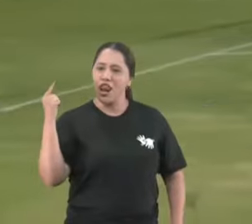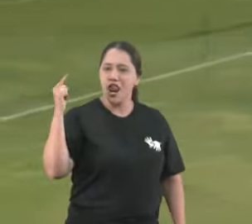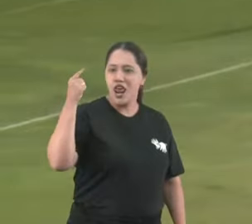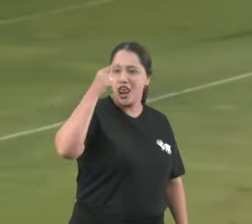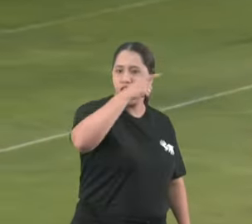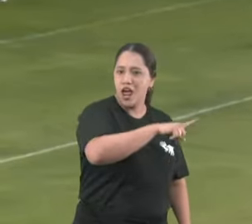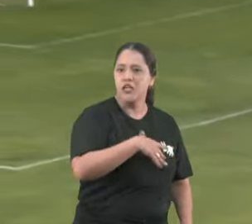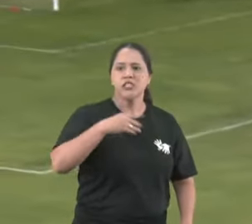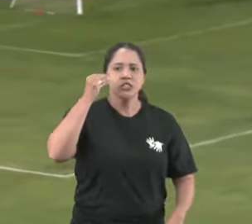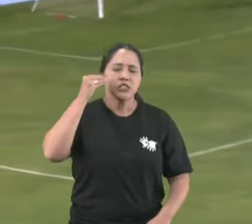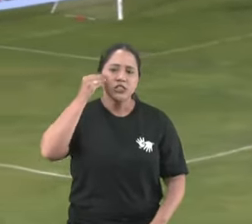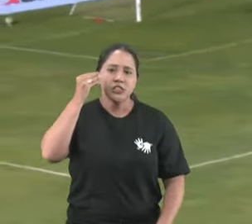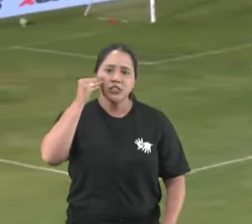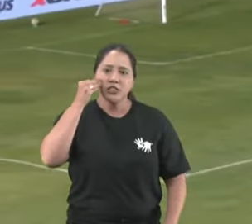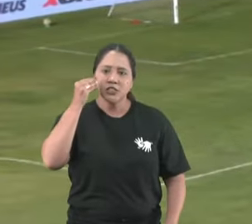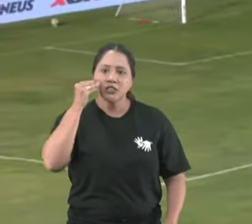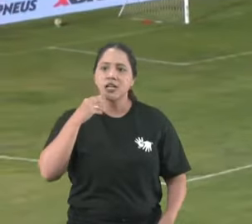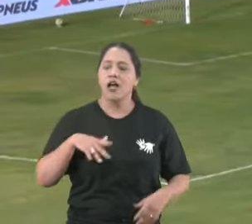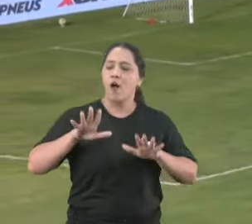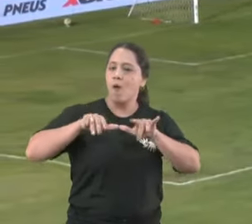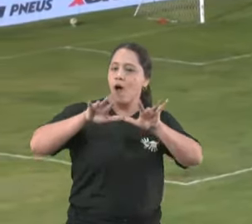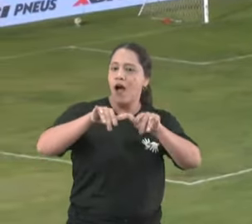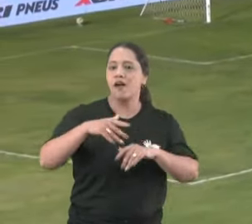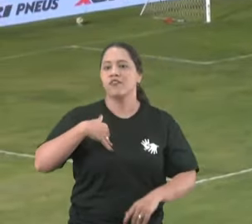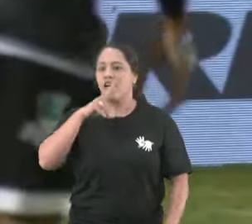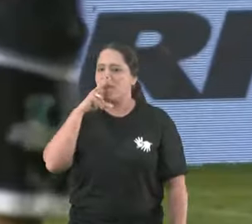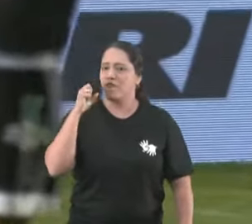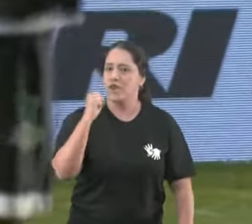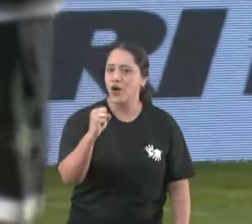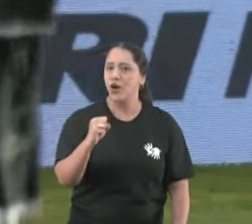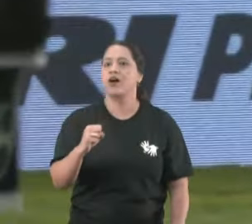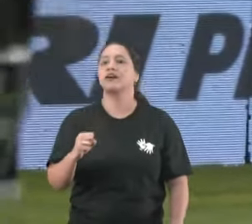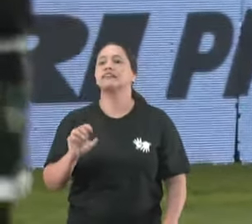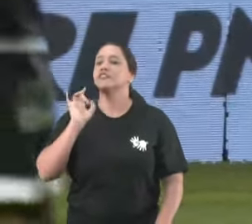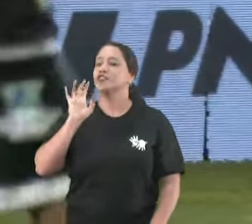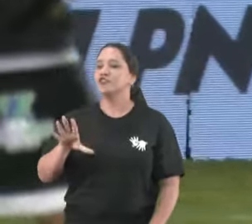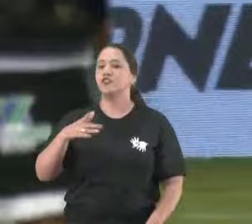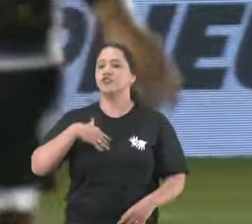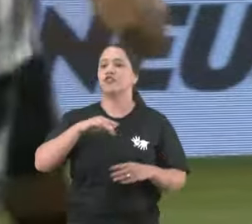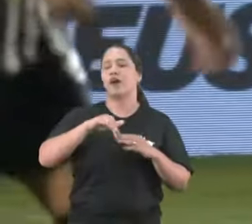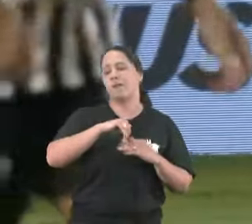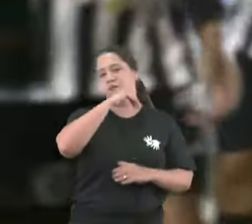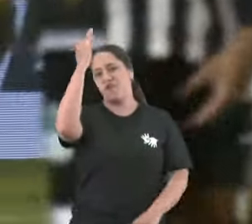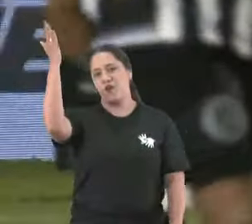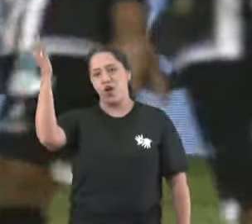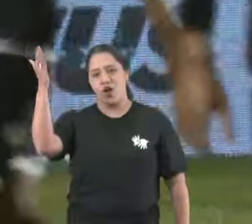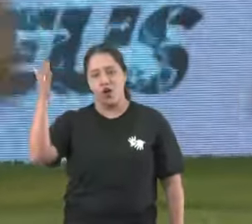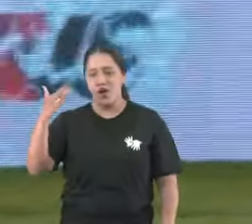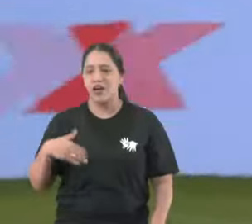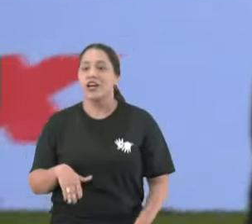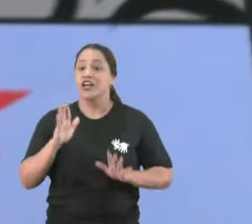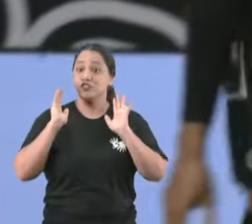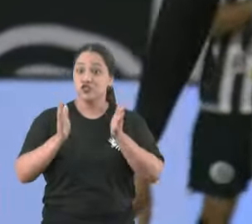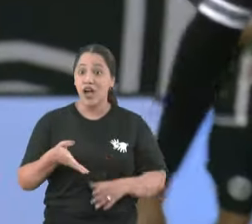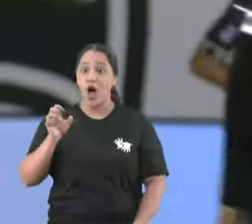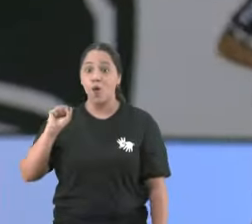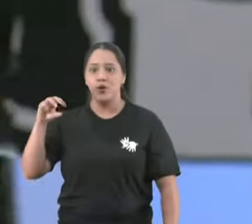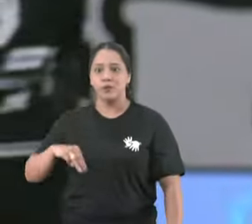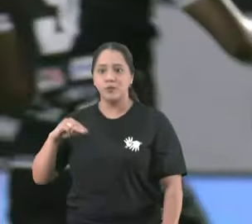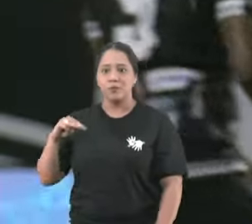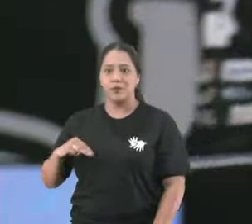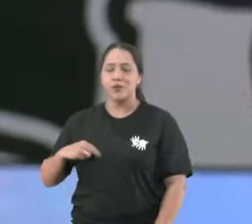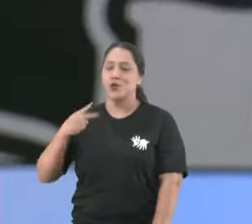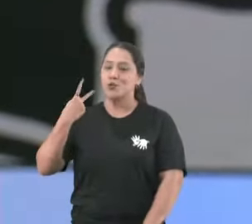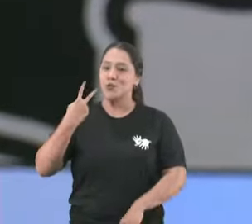Insiste o Asa. Bola lançada forte demais ali pro Aleph, né? Apenas tiro de meta. Já passamos da marca dos 8 minutos